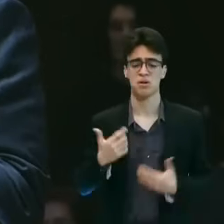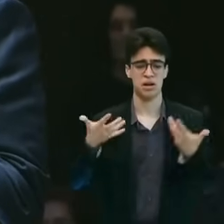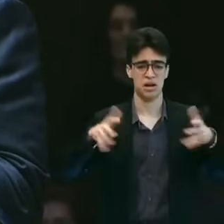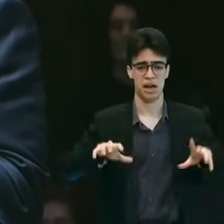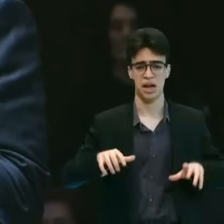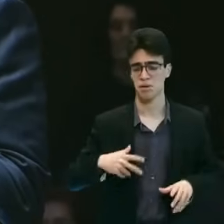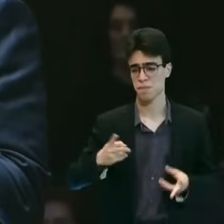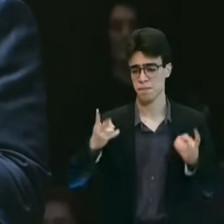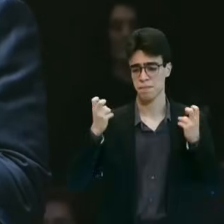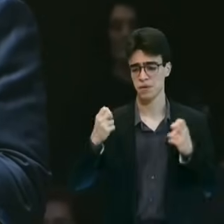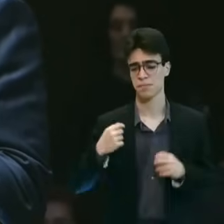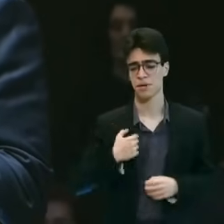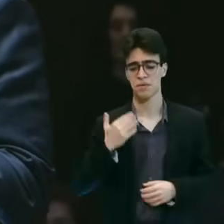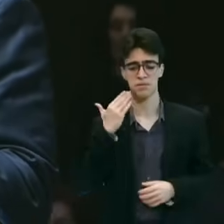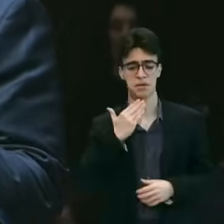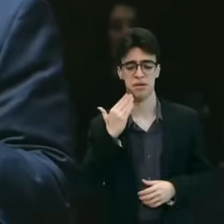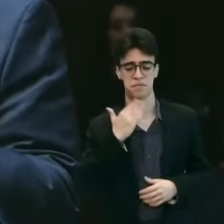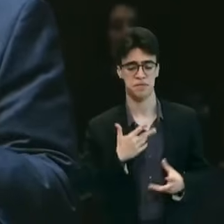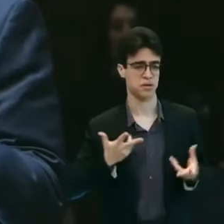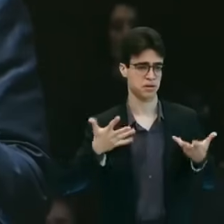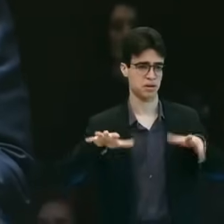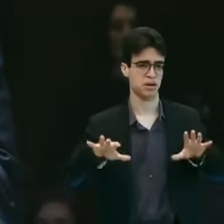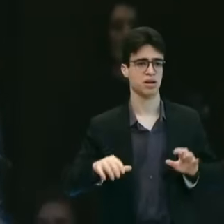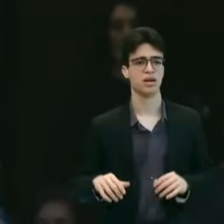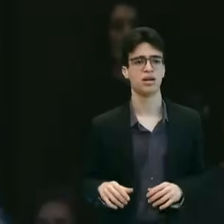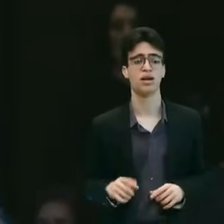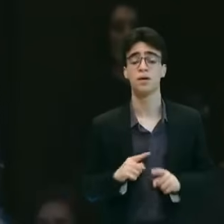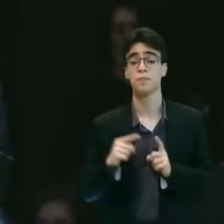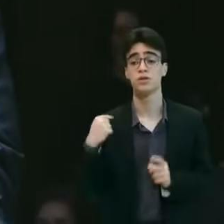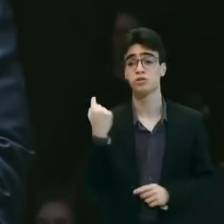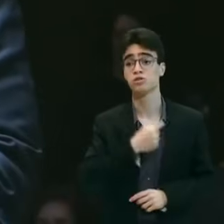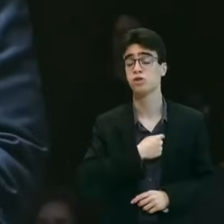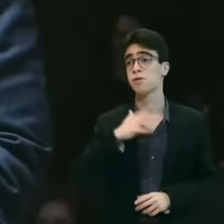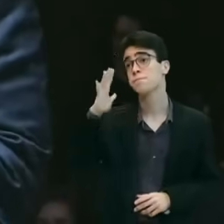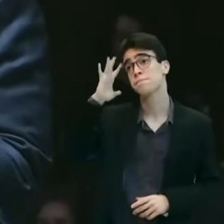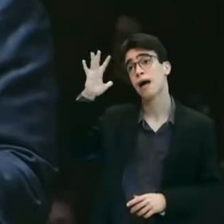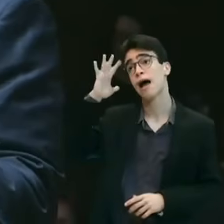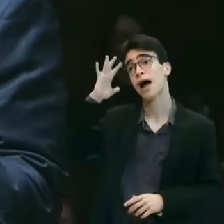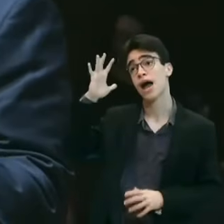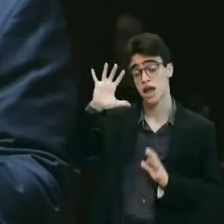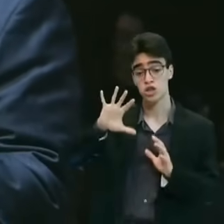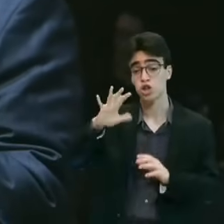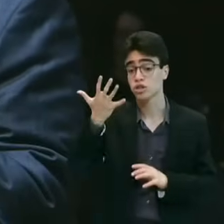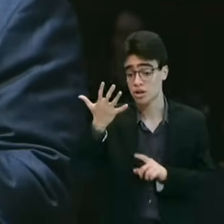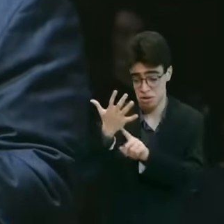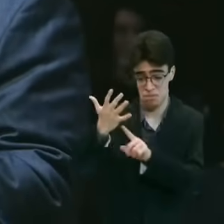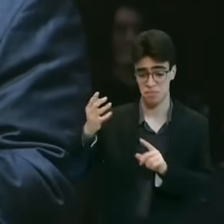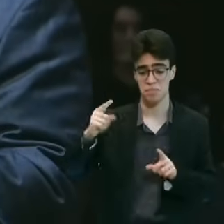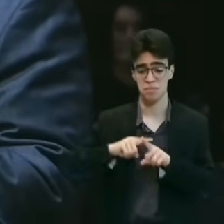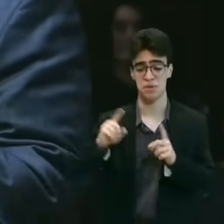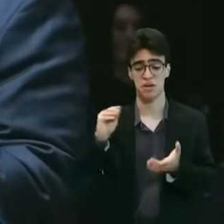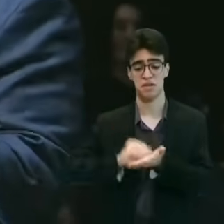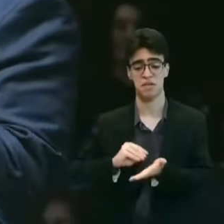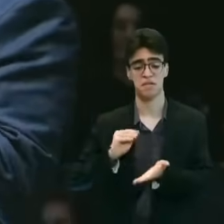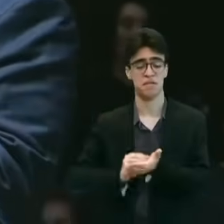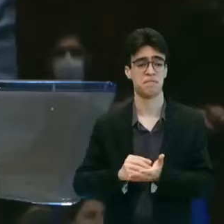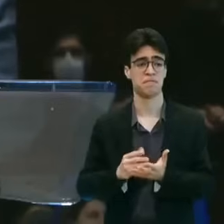nossos defeitos. E nos faz imaginar soluções que não exijam de nós